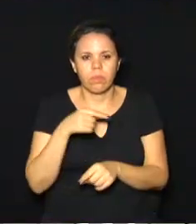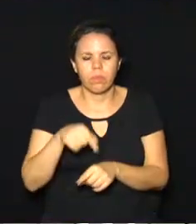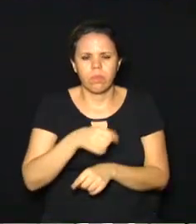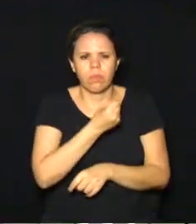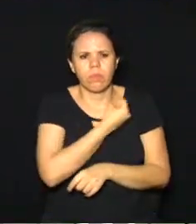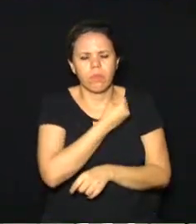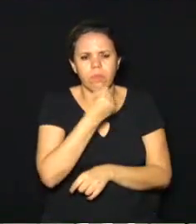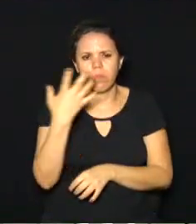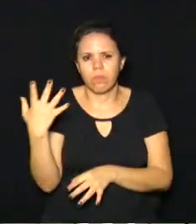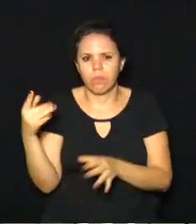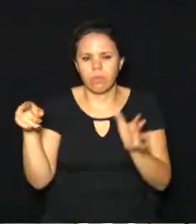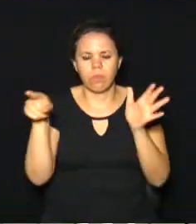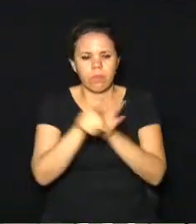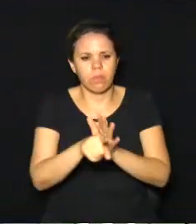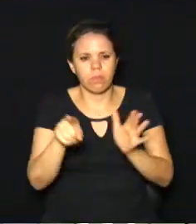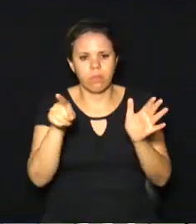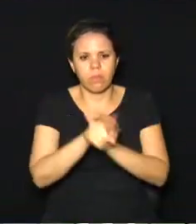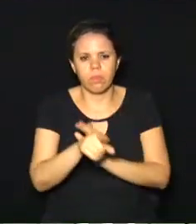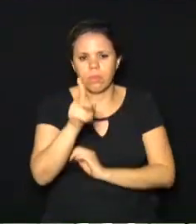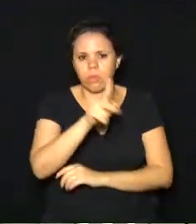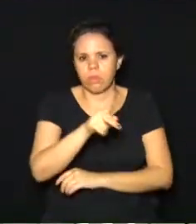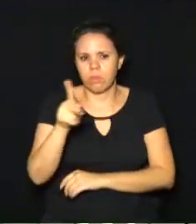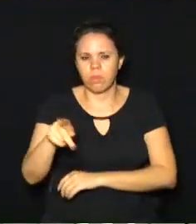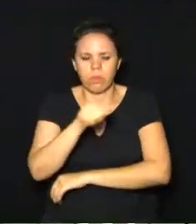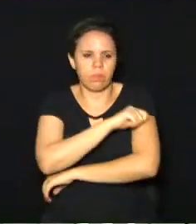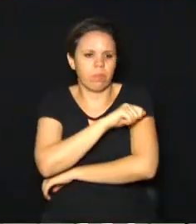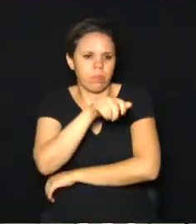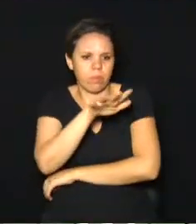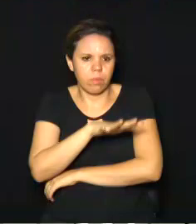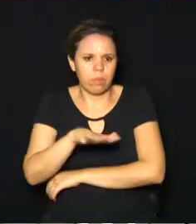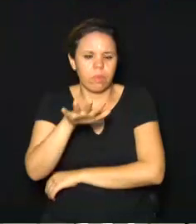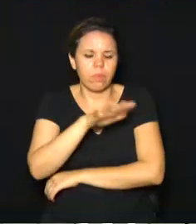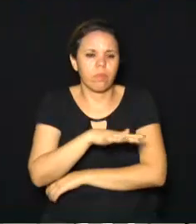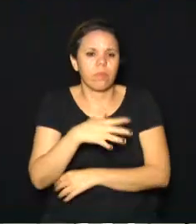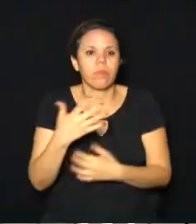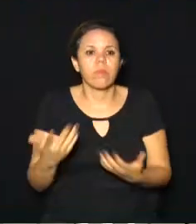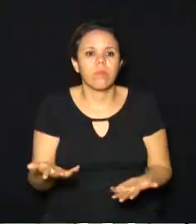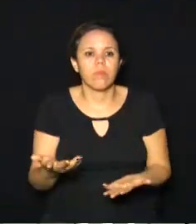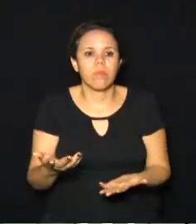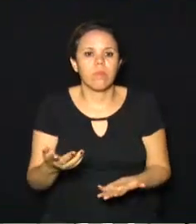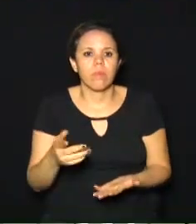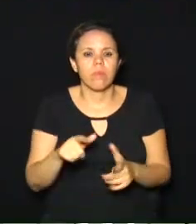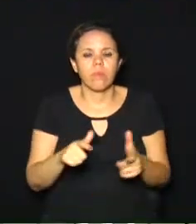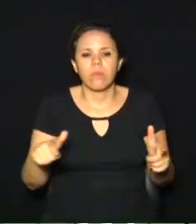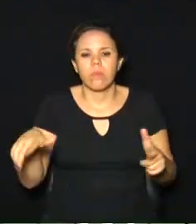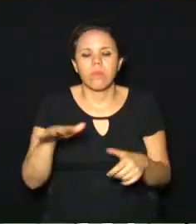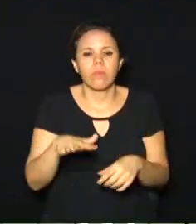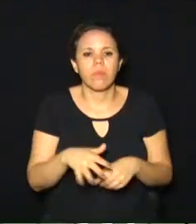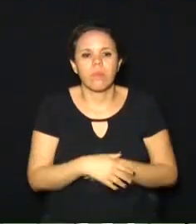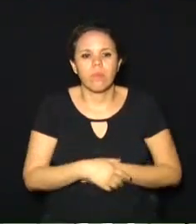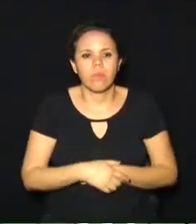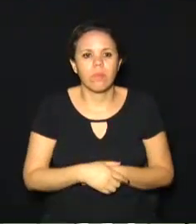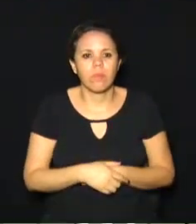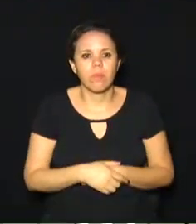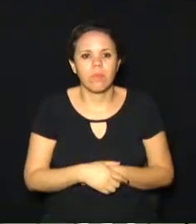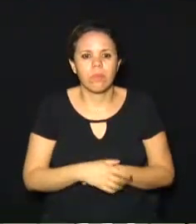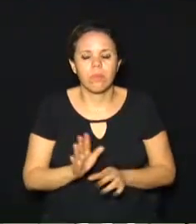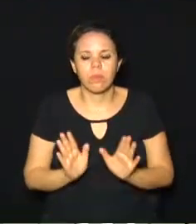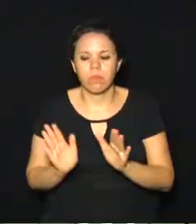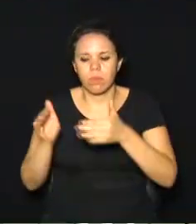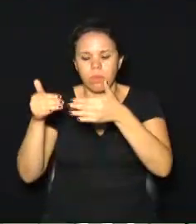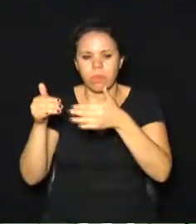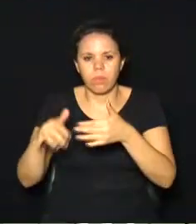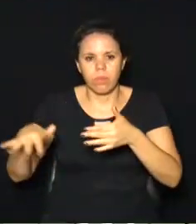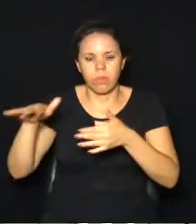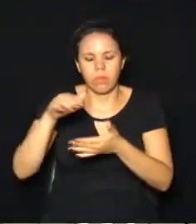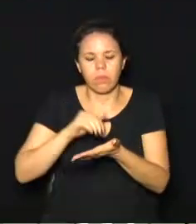inúmeras perguntas de professores, de estudantes, né, que seriam, na sua grande maioria, destinadas